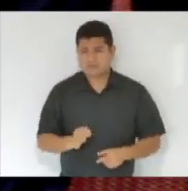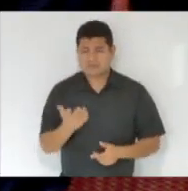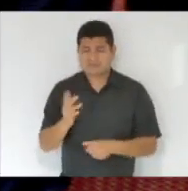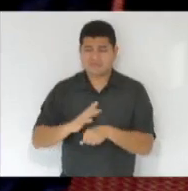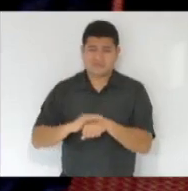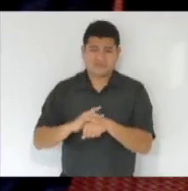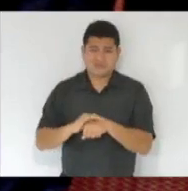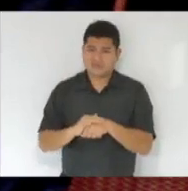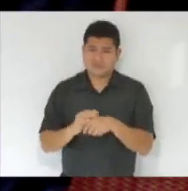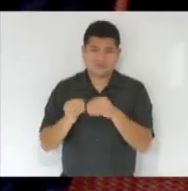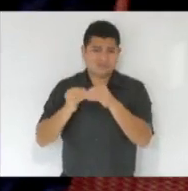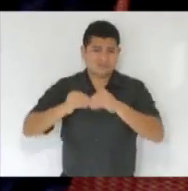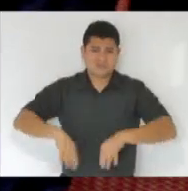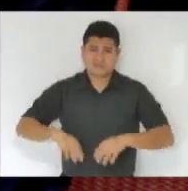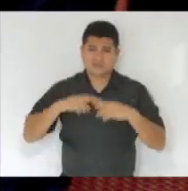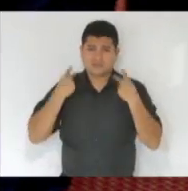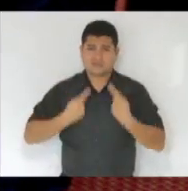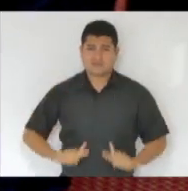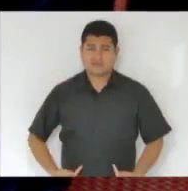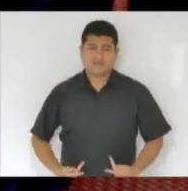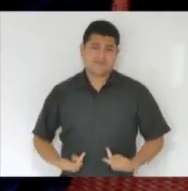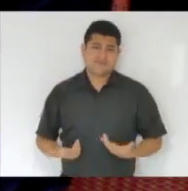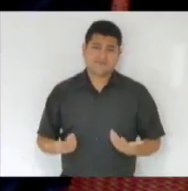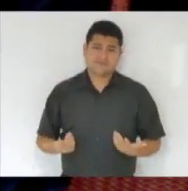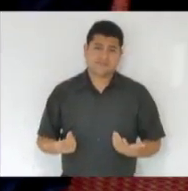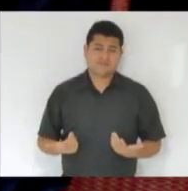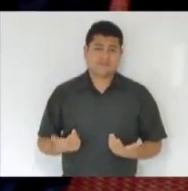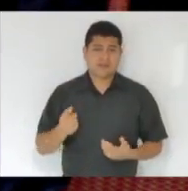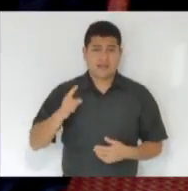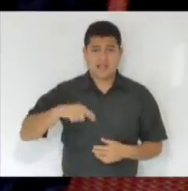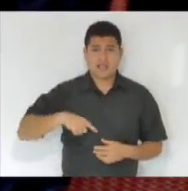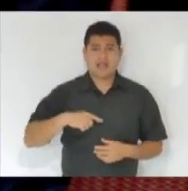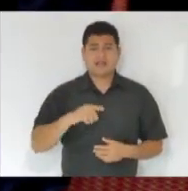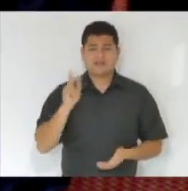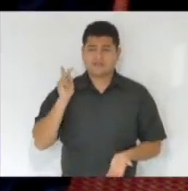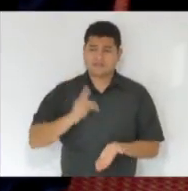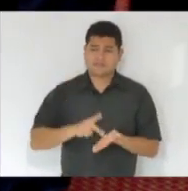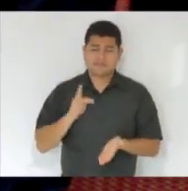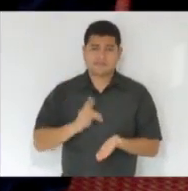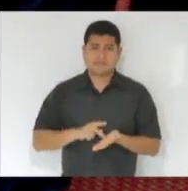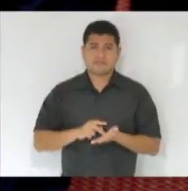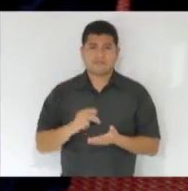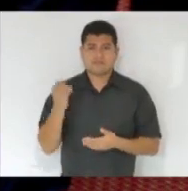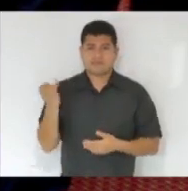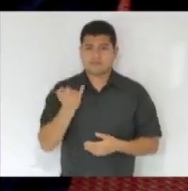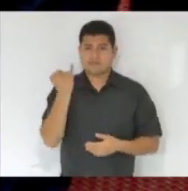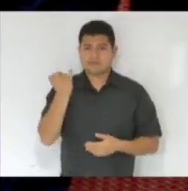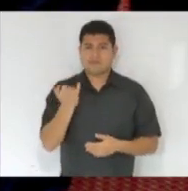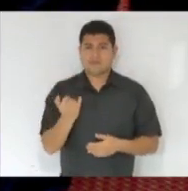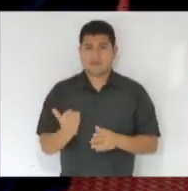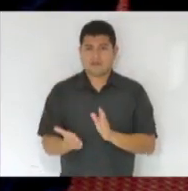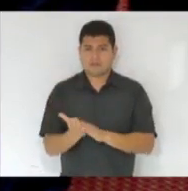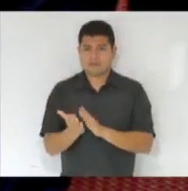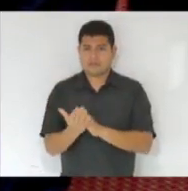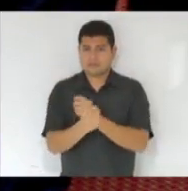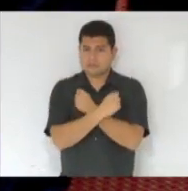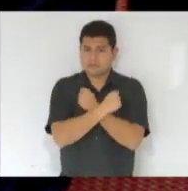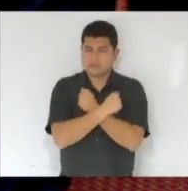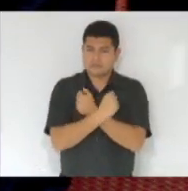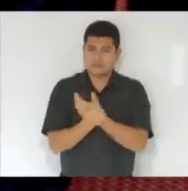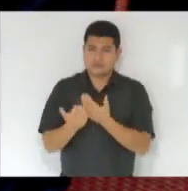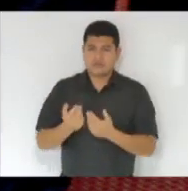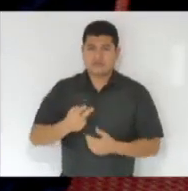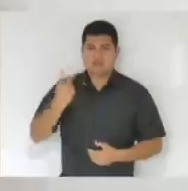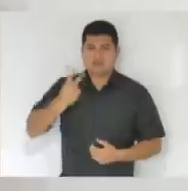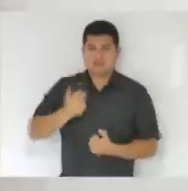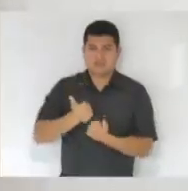traz luz para ele. Então, é de fato muito importante. Parabéns, mande um abraço também para o seu vice-prefeito, Carlos